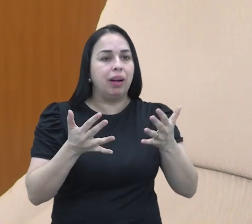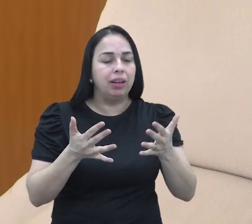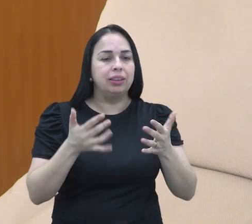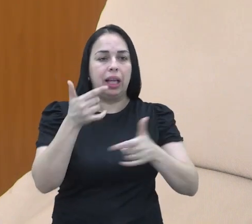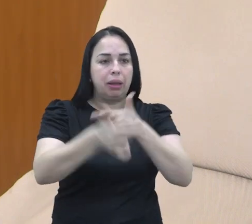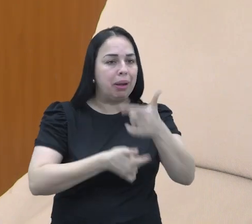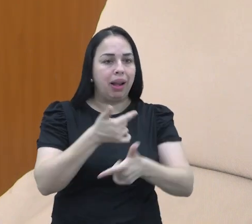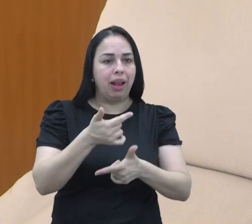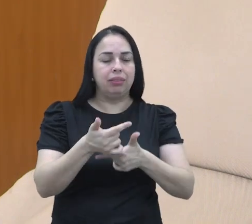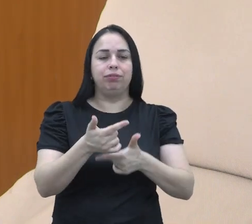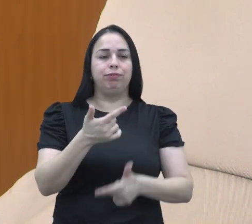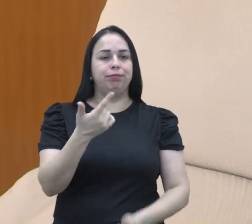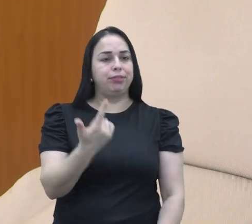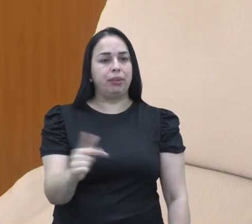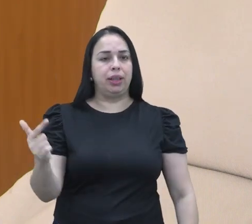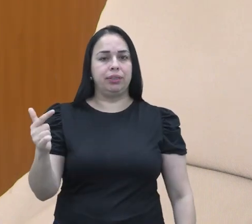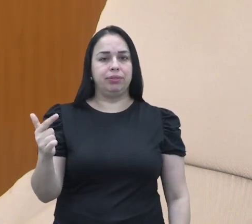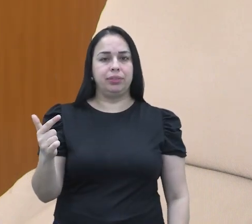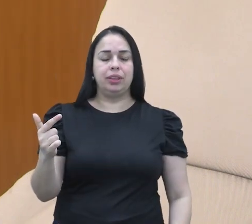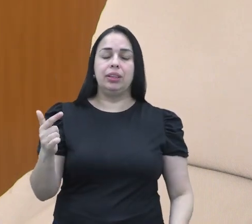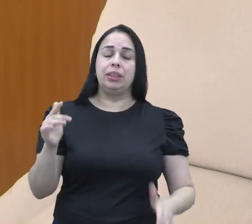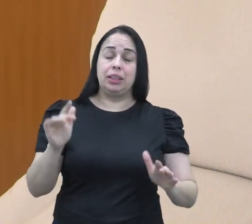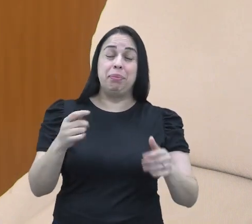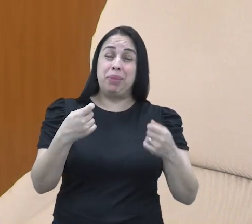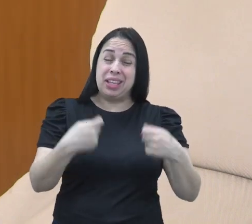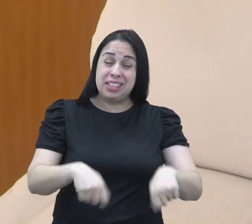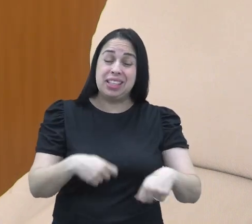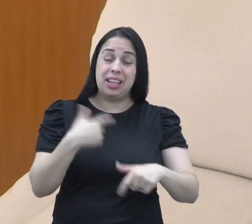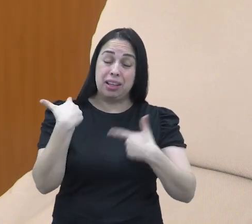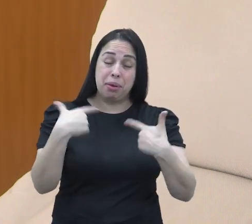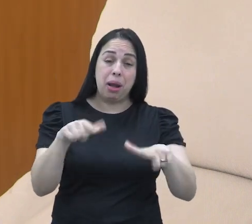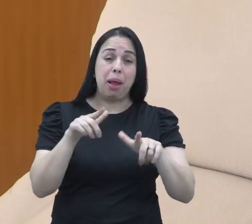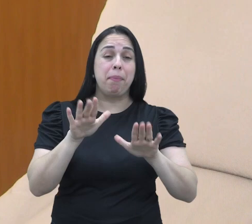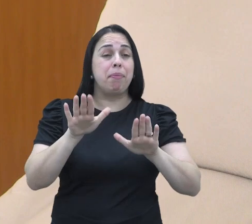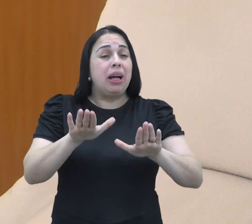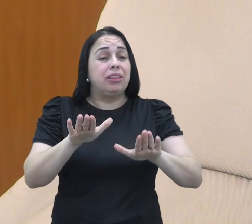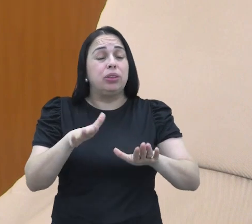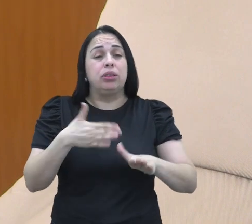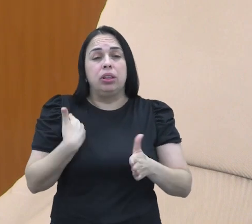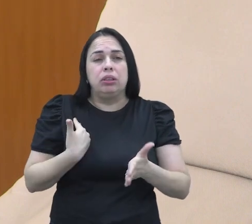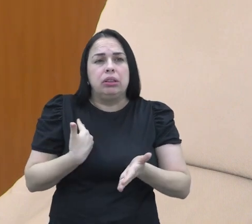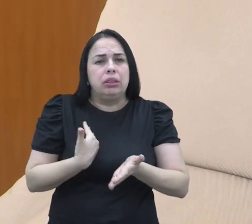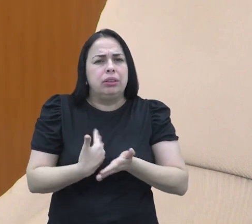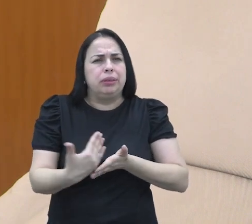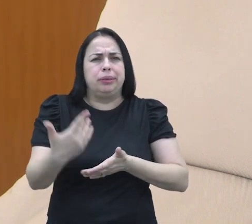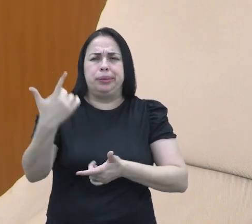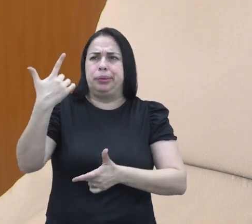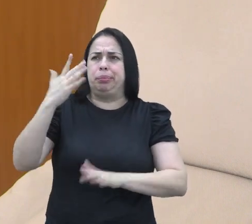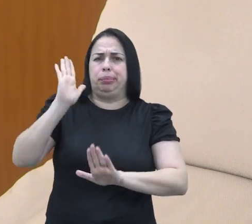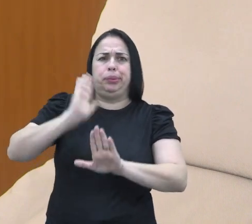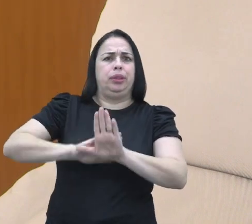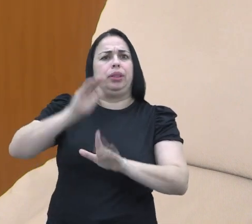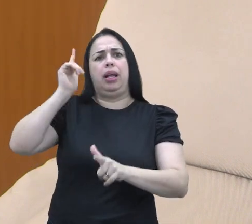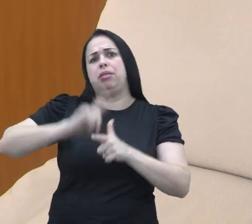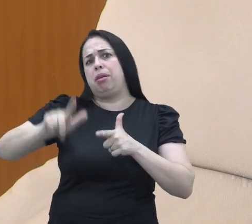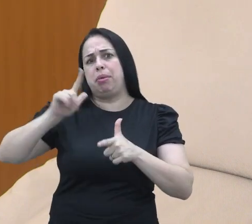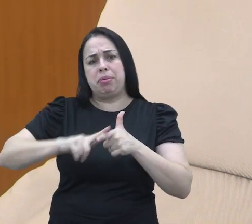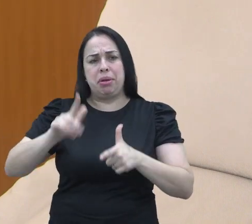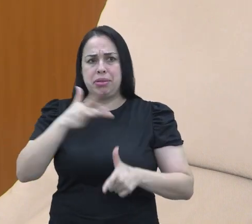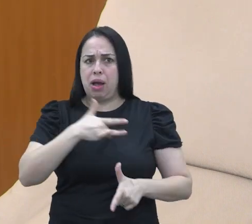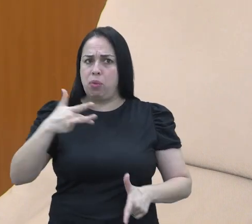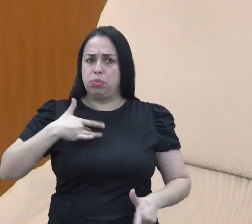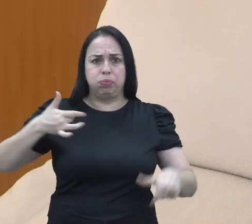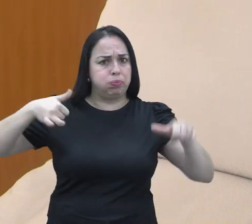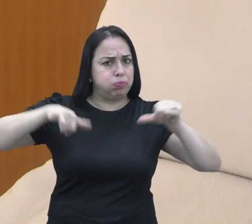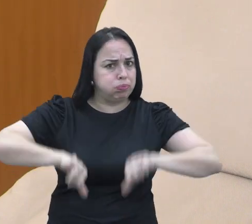é algo que você precisa, né? É algo necessário na vida. Mas eu comecei a ter vários outros problemas em relação